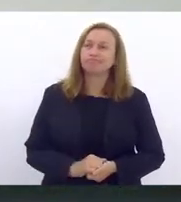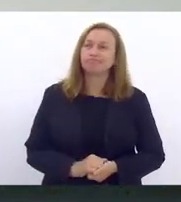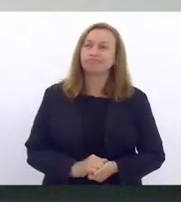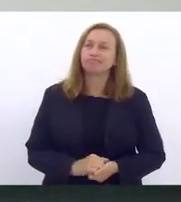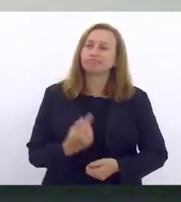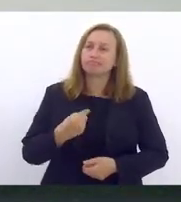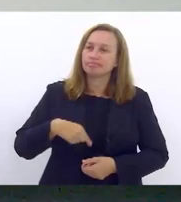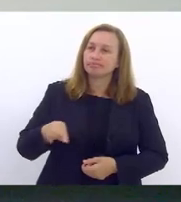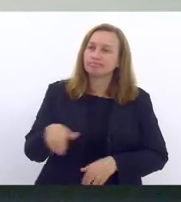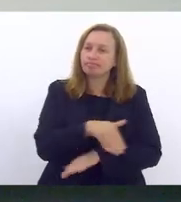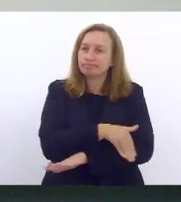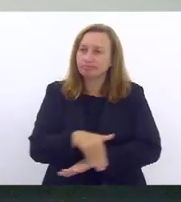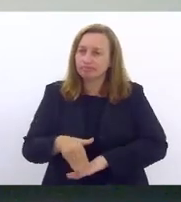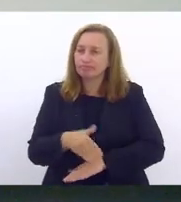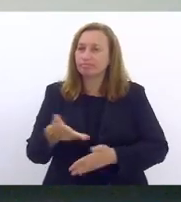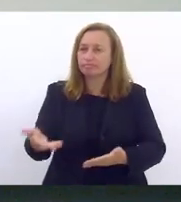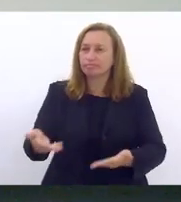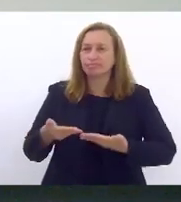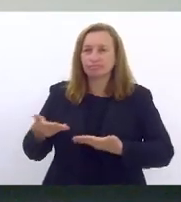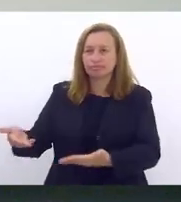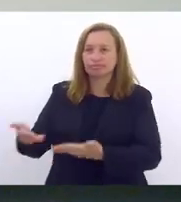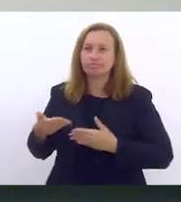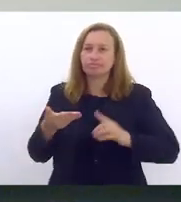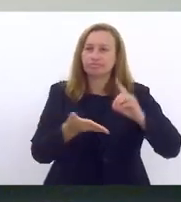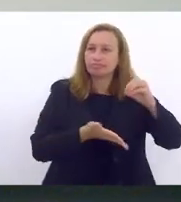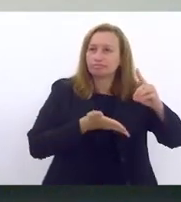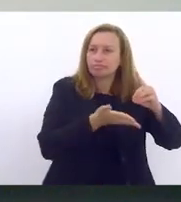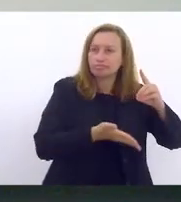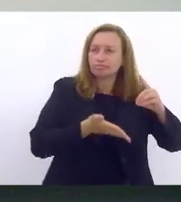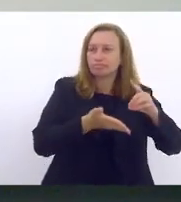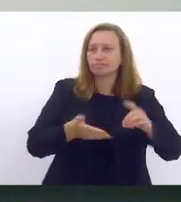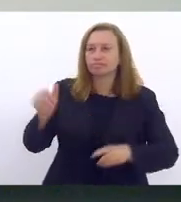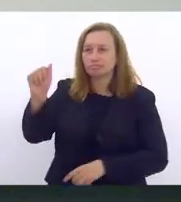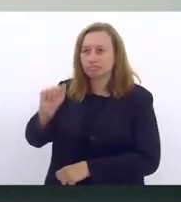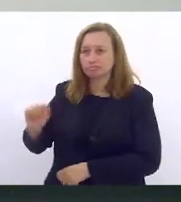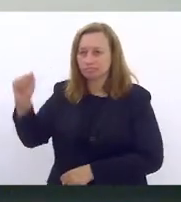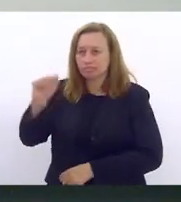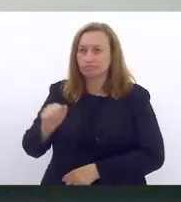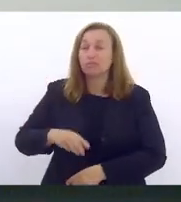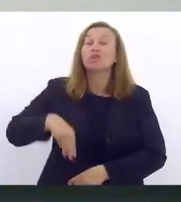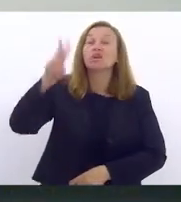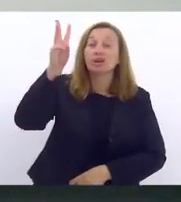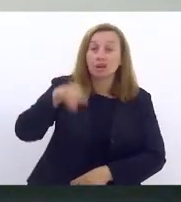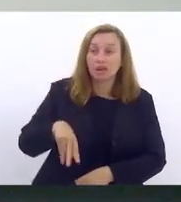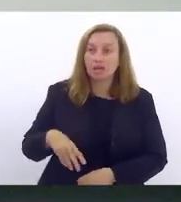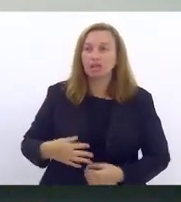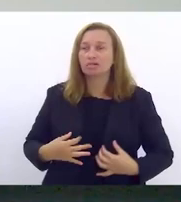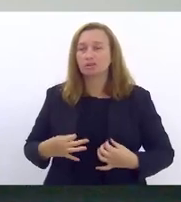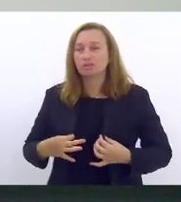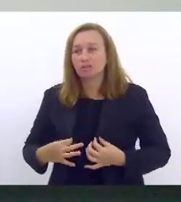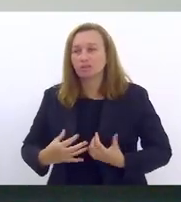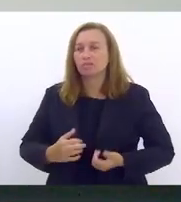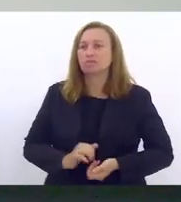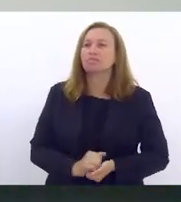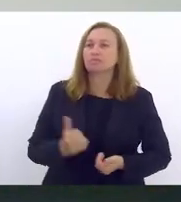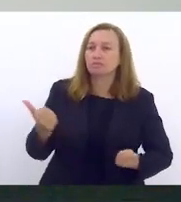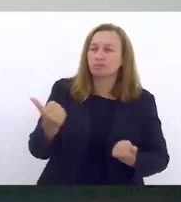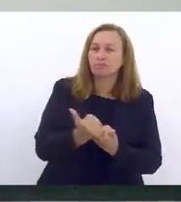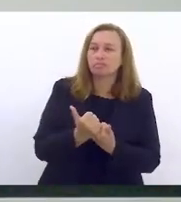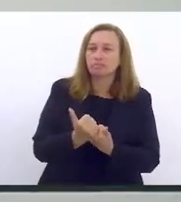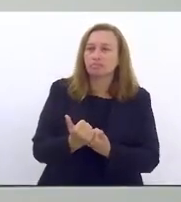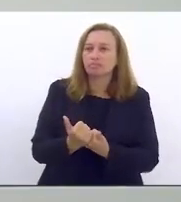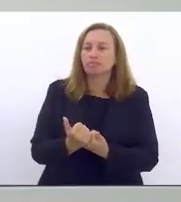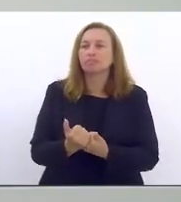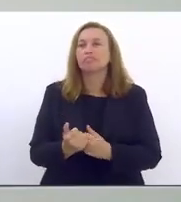rua, né, convocaram as doulas associadas. Ei, quem está disposta a colaborar num projeto